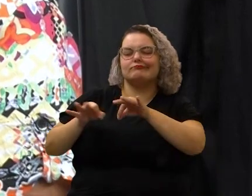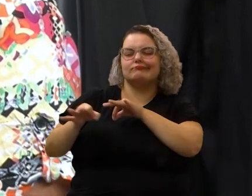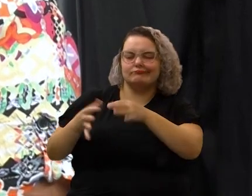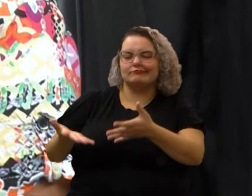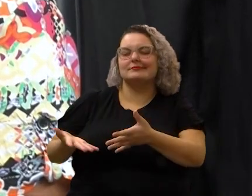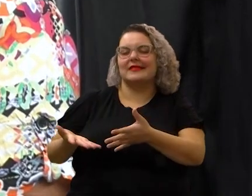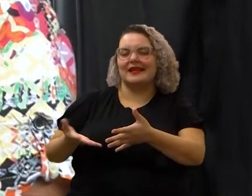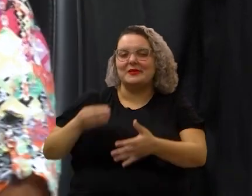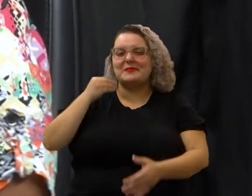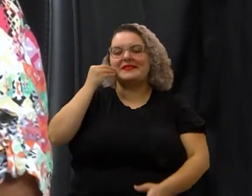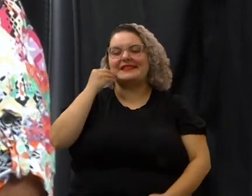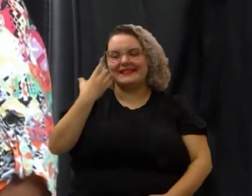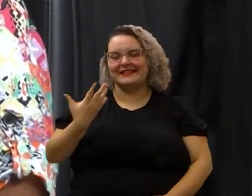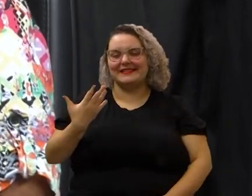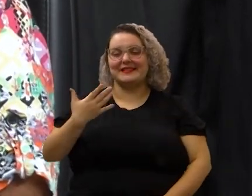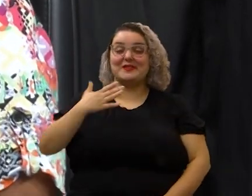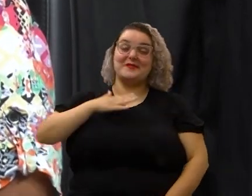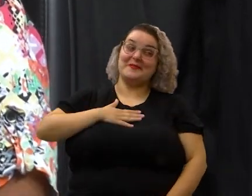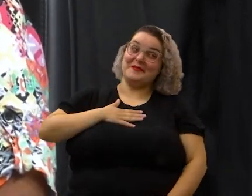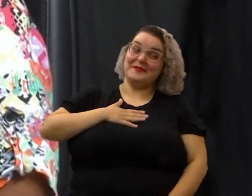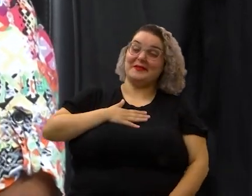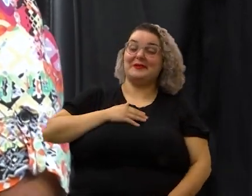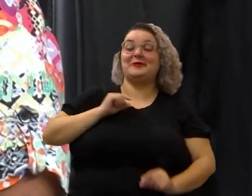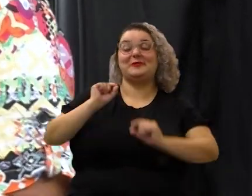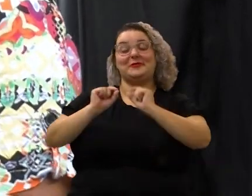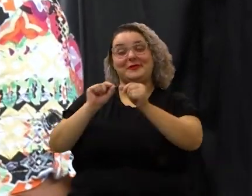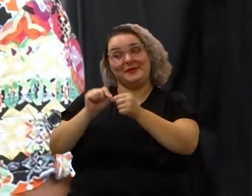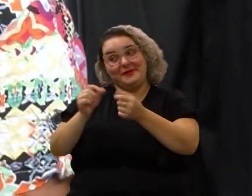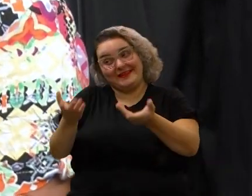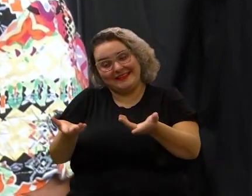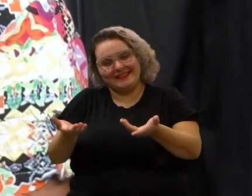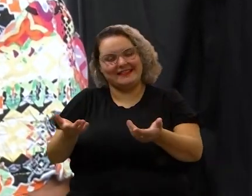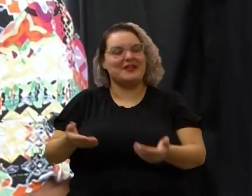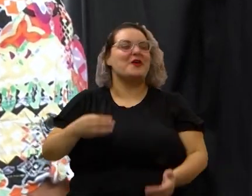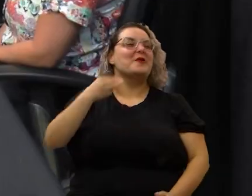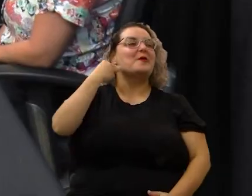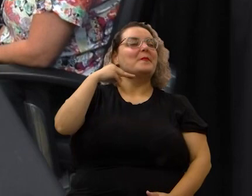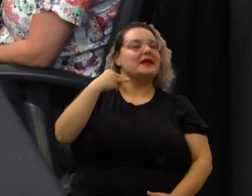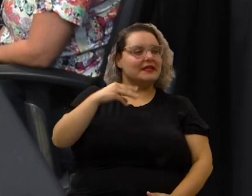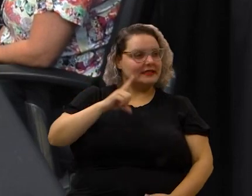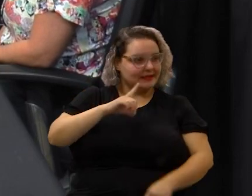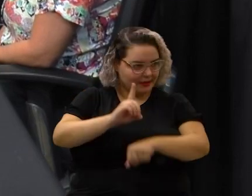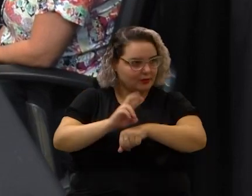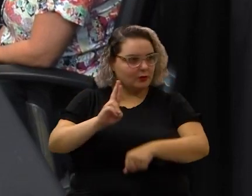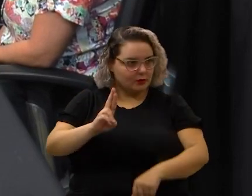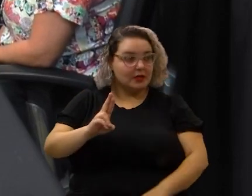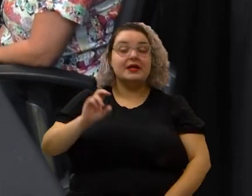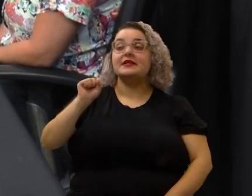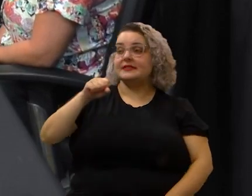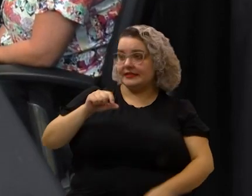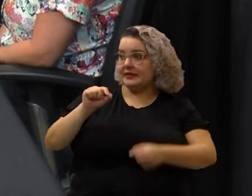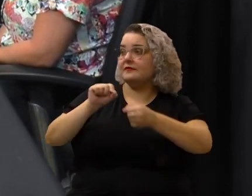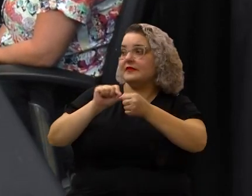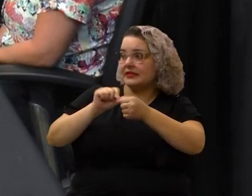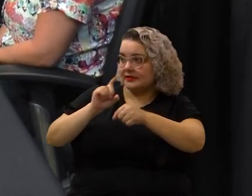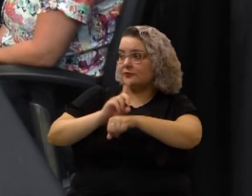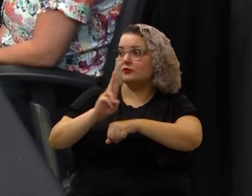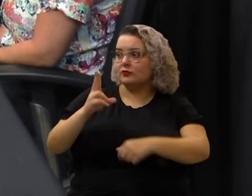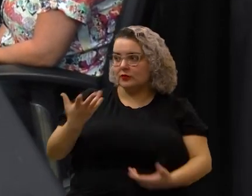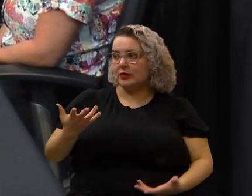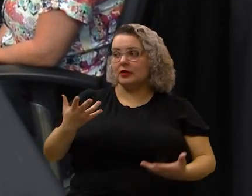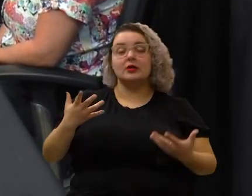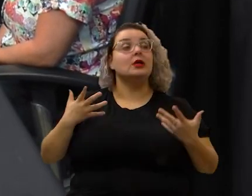ali pela, pela minha experiência. Mariana, hoje você tem doutorado, é Eu isso? tô fazendo Está doutorado.